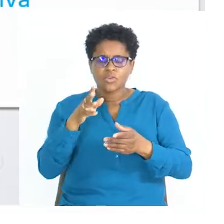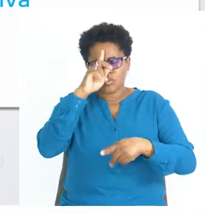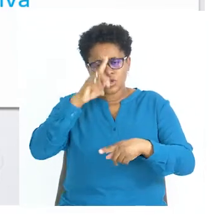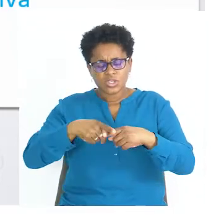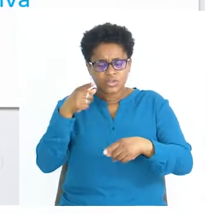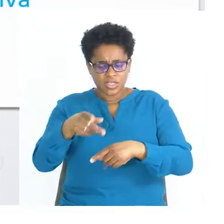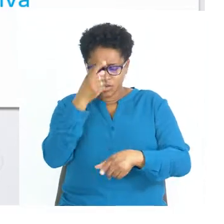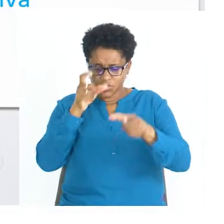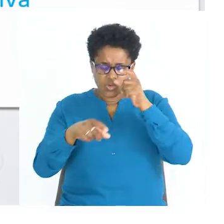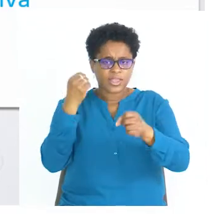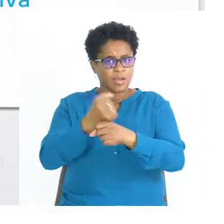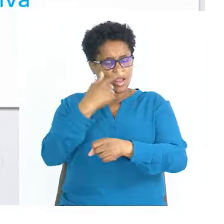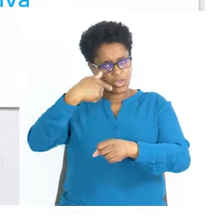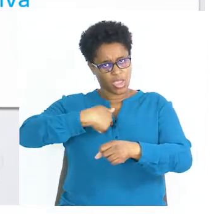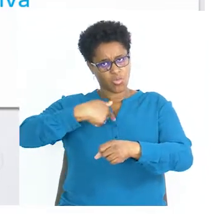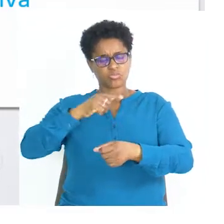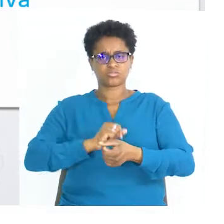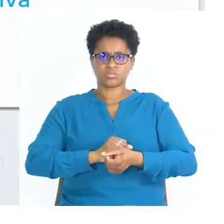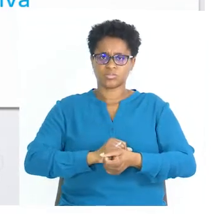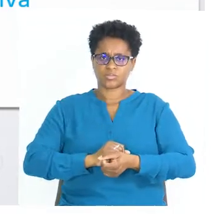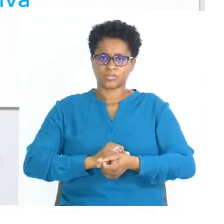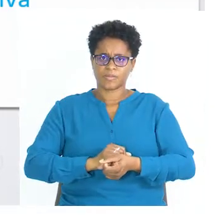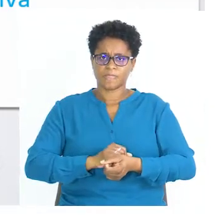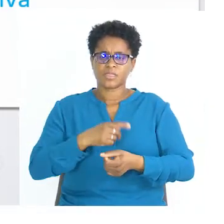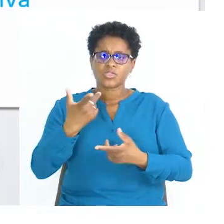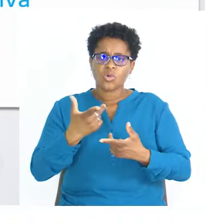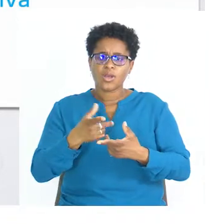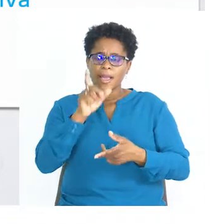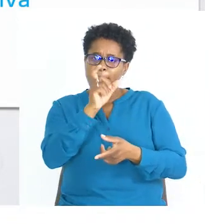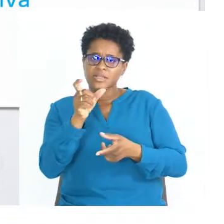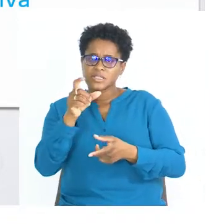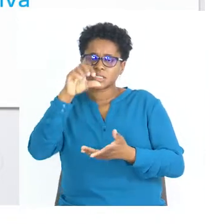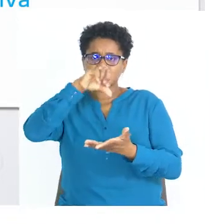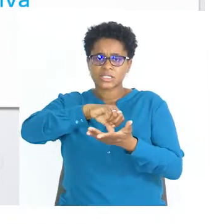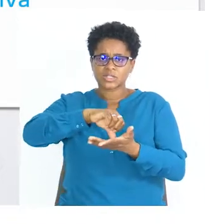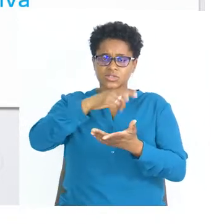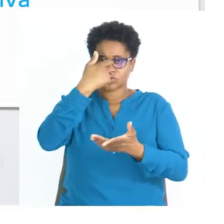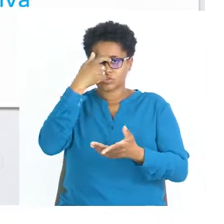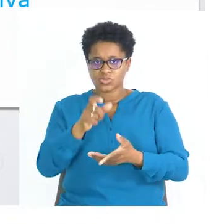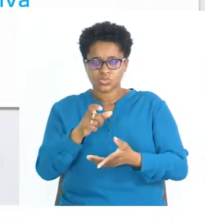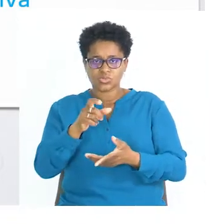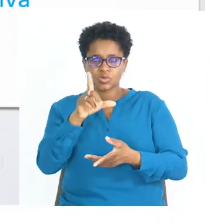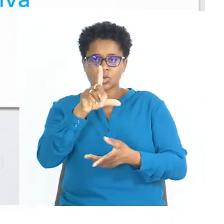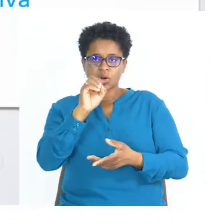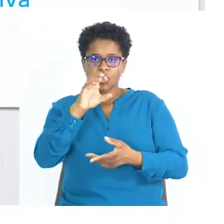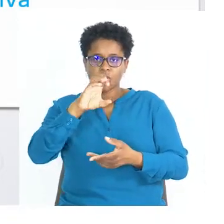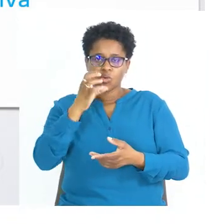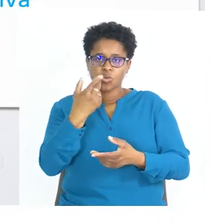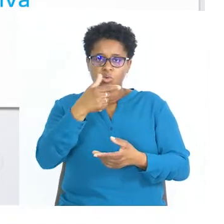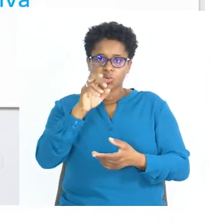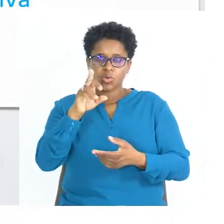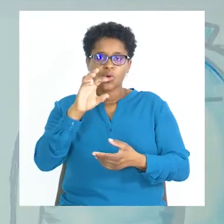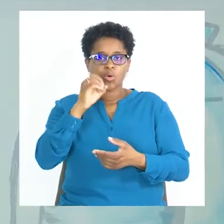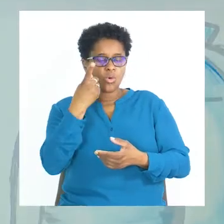é trabalhar o seu eu. Por isso, a função emotiva centraliza-se no locutor ou na locutora, quem